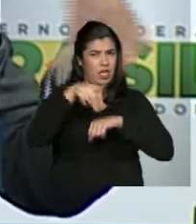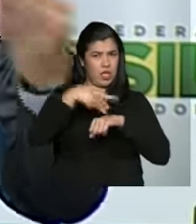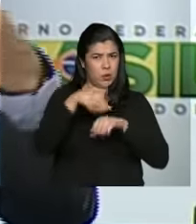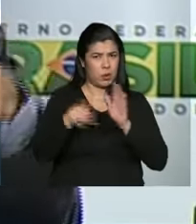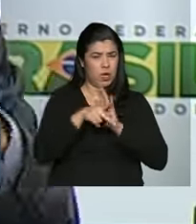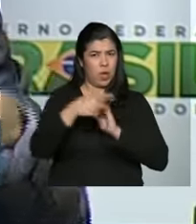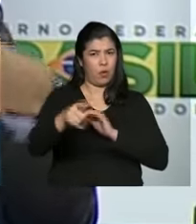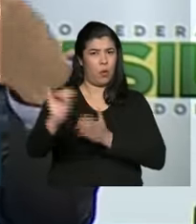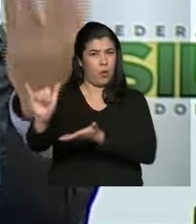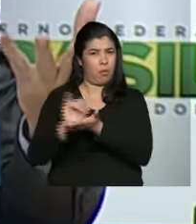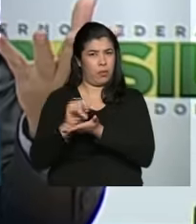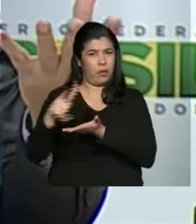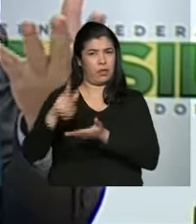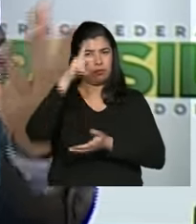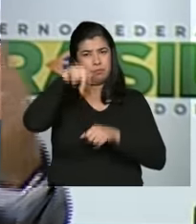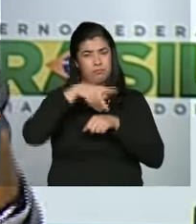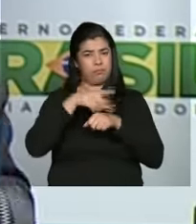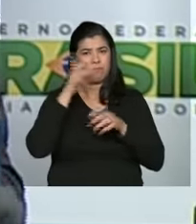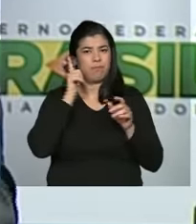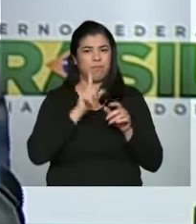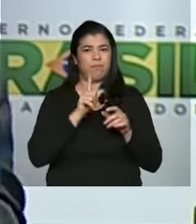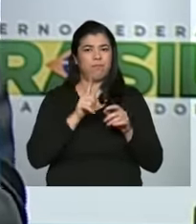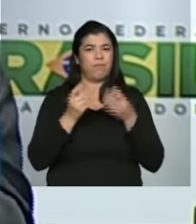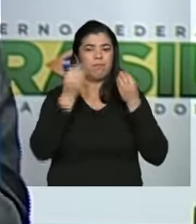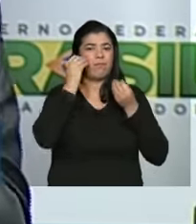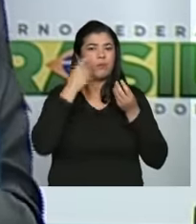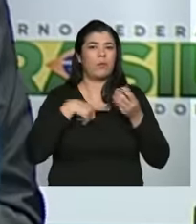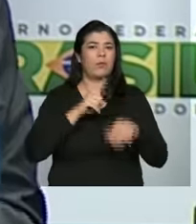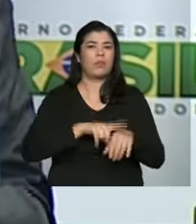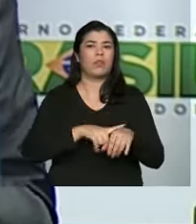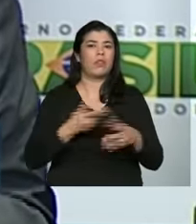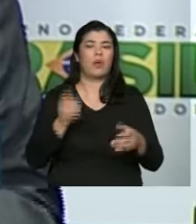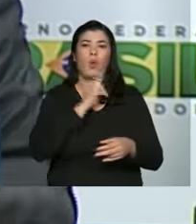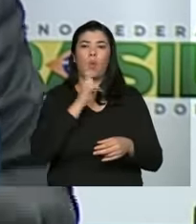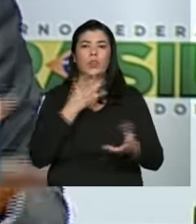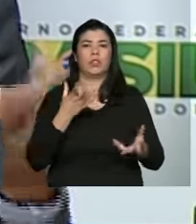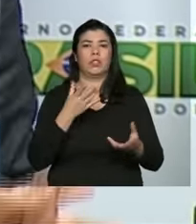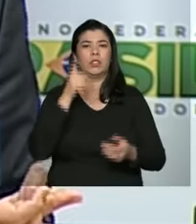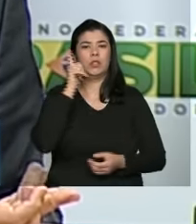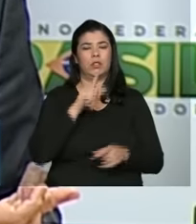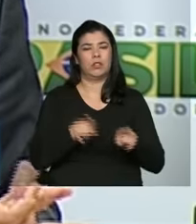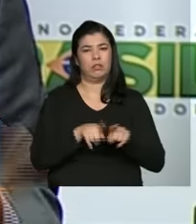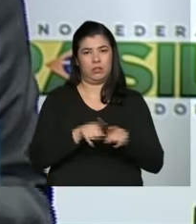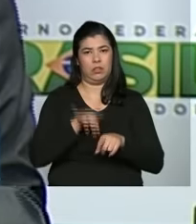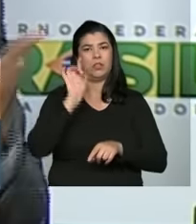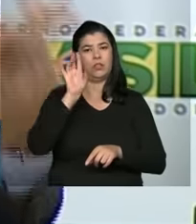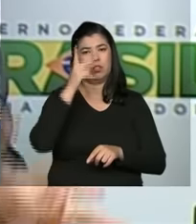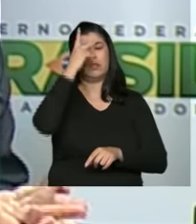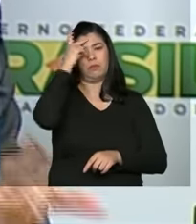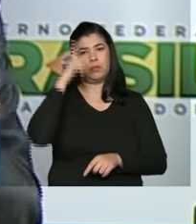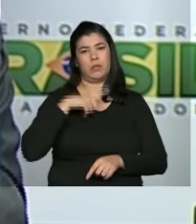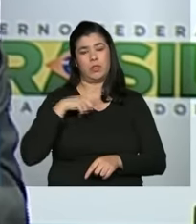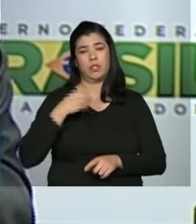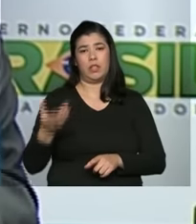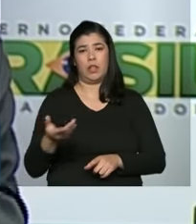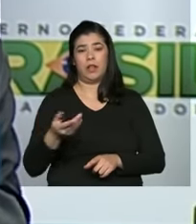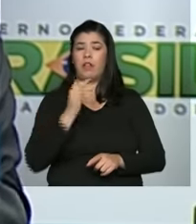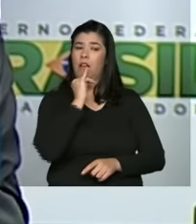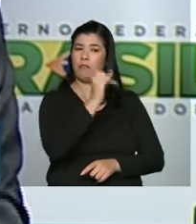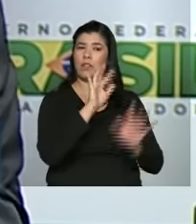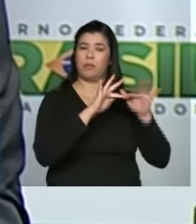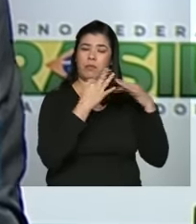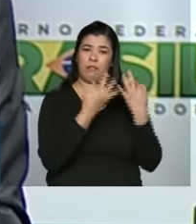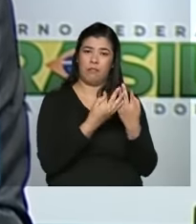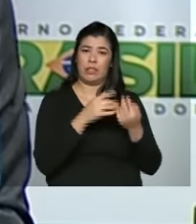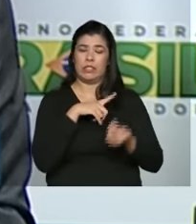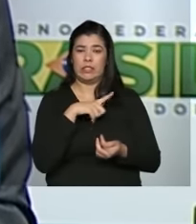importado se tem ou não tem diferença ele fica absolutamente na mão do especialista que diz para ele e paraa sua família